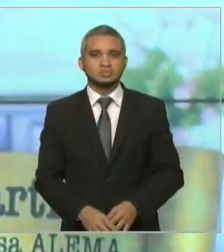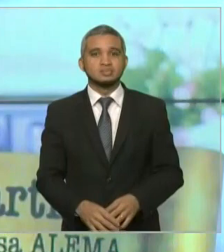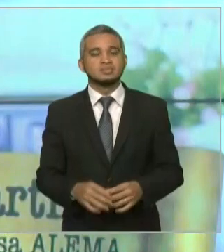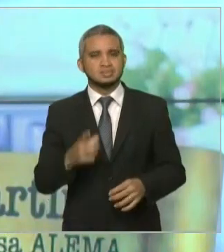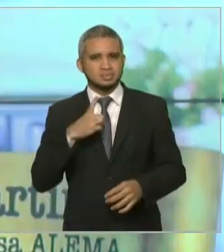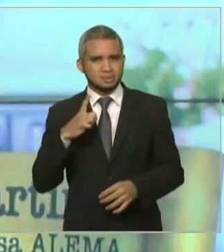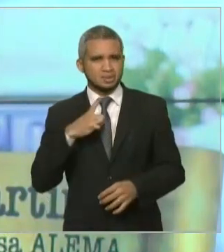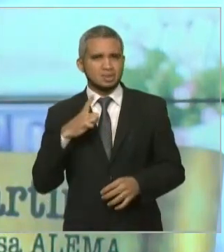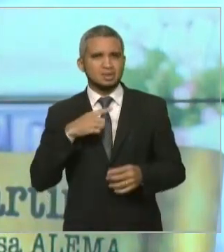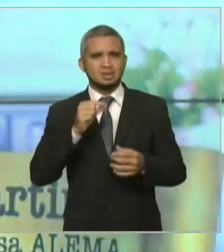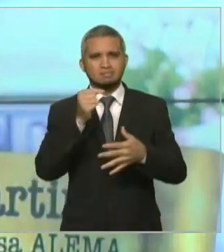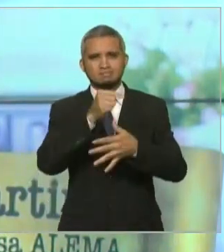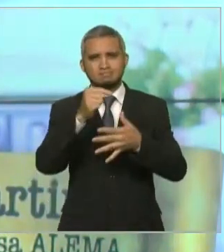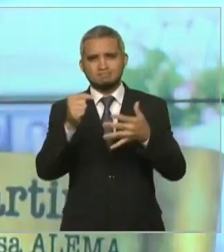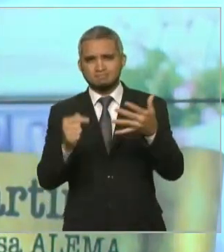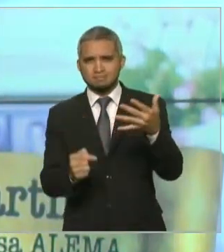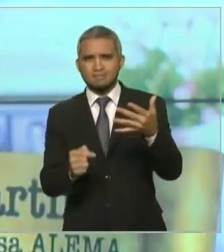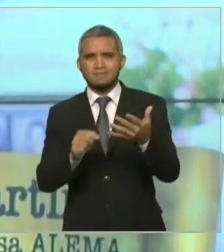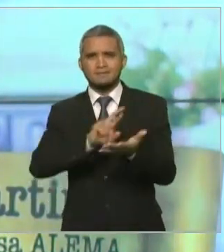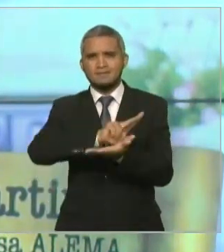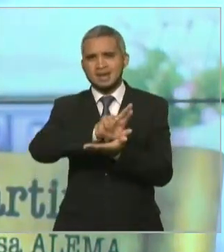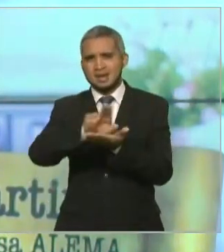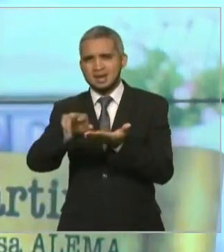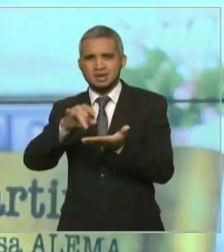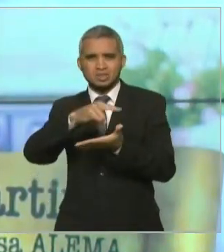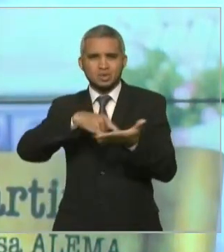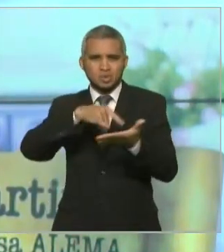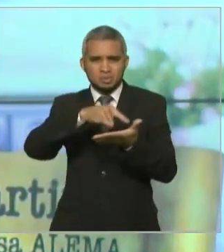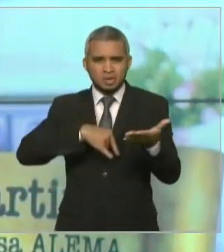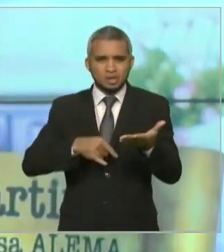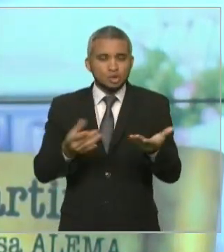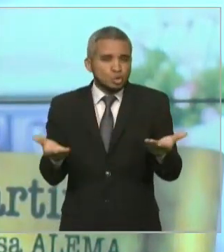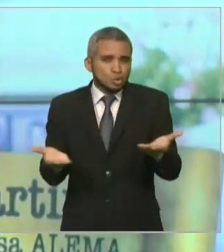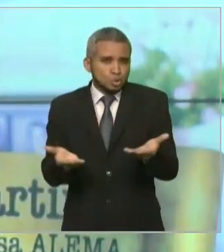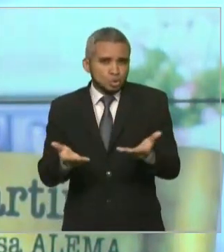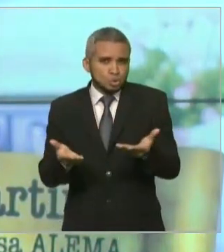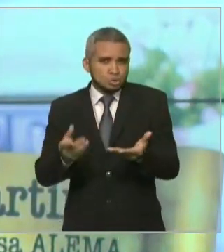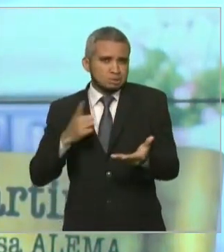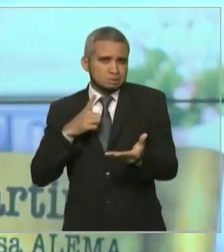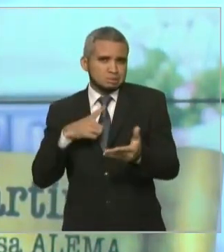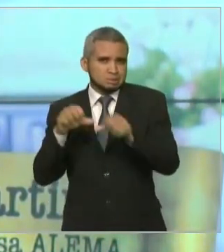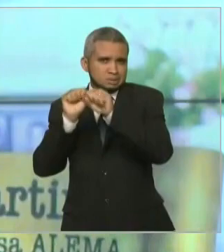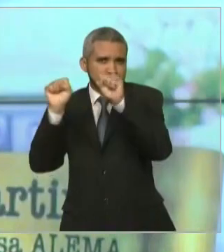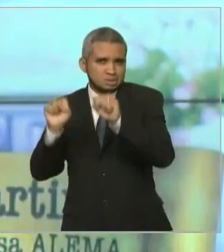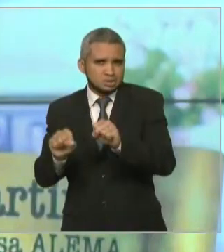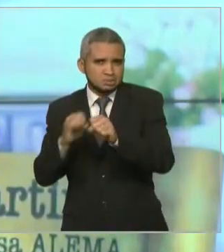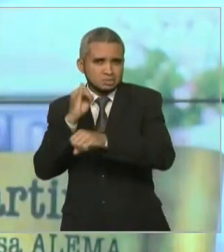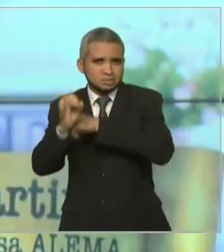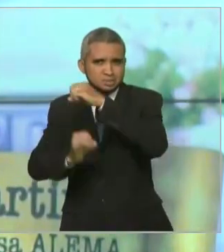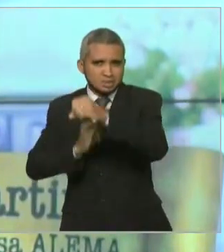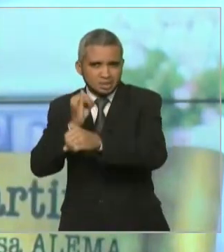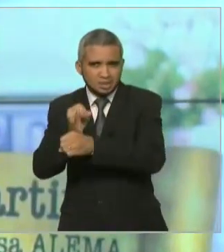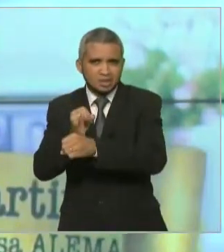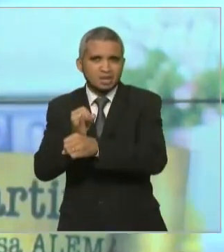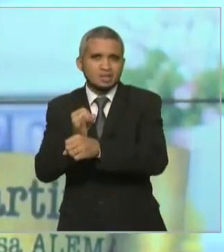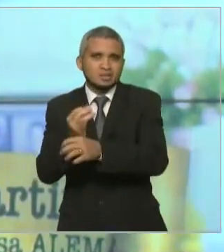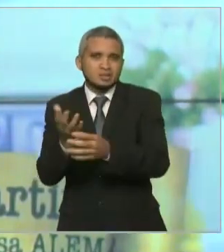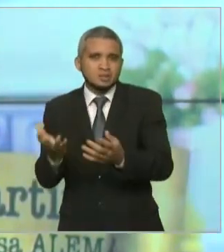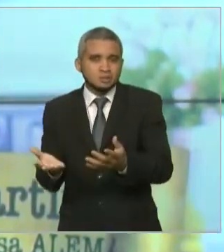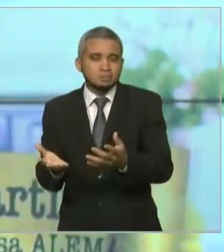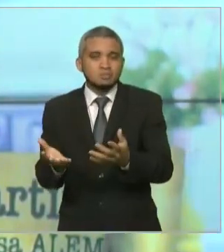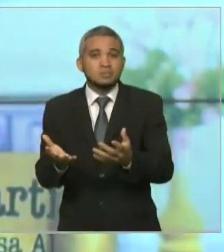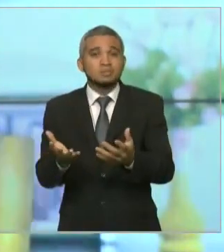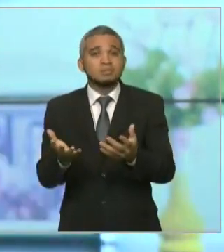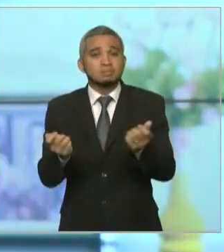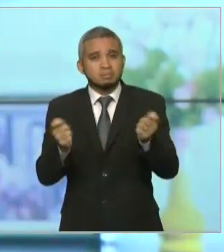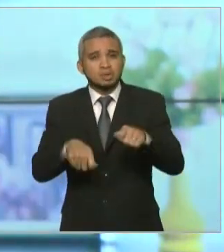anotadas. Hoje é interessante, tudo automático, tudo é interligado à internet. Então, vai servir para você ter uma noção